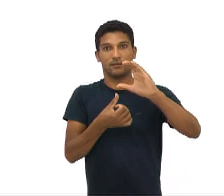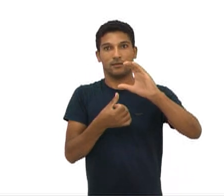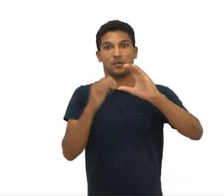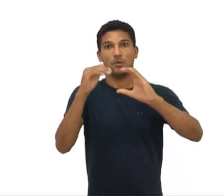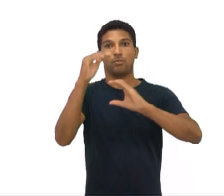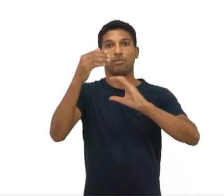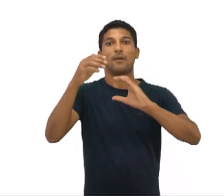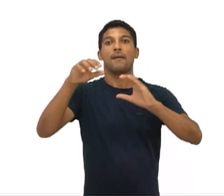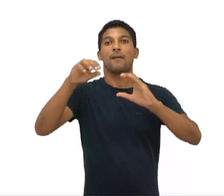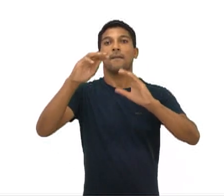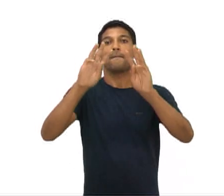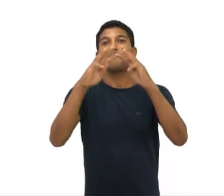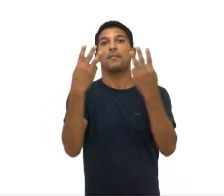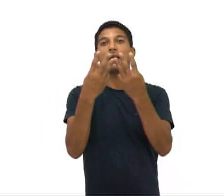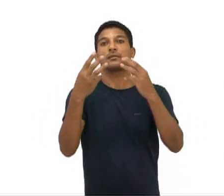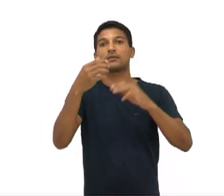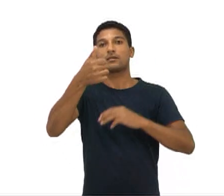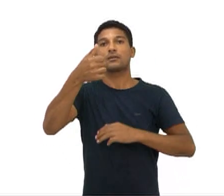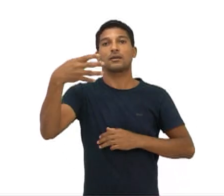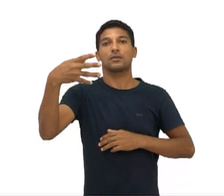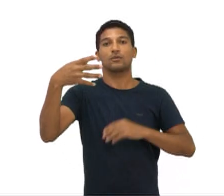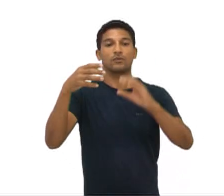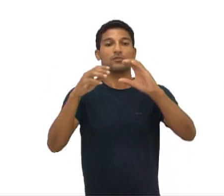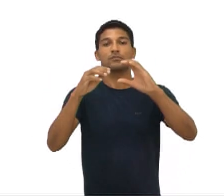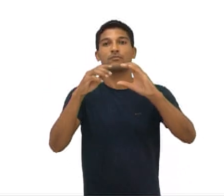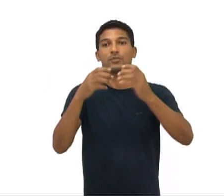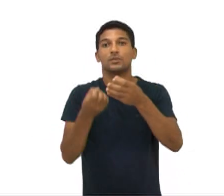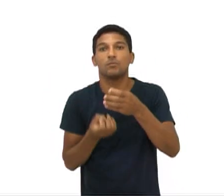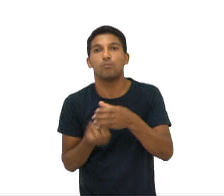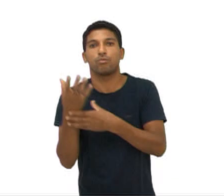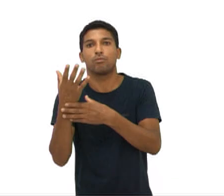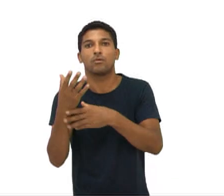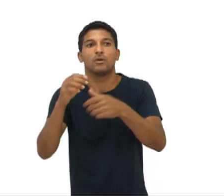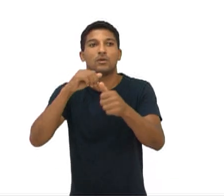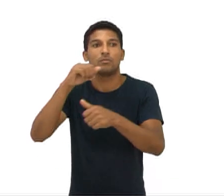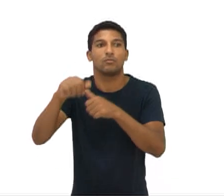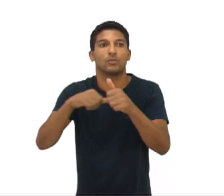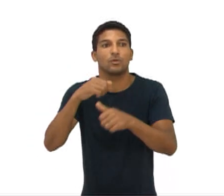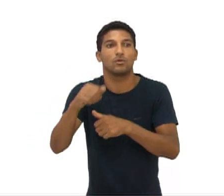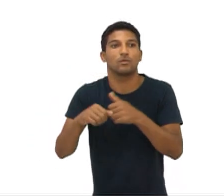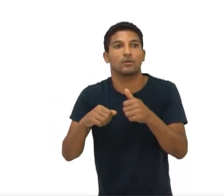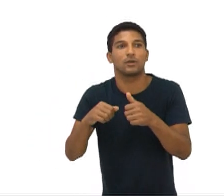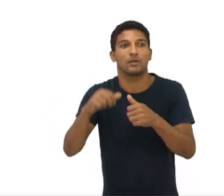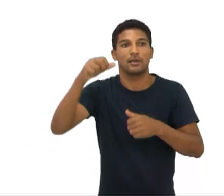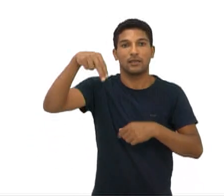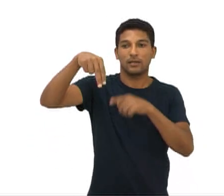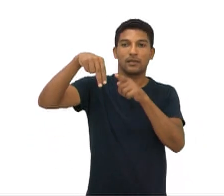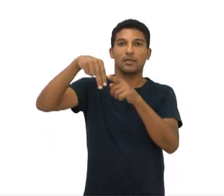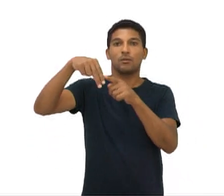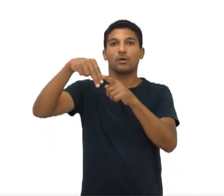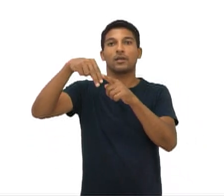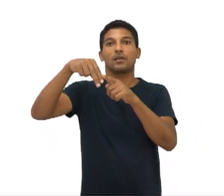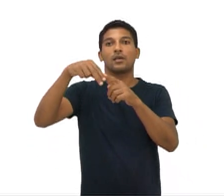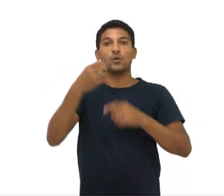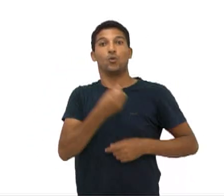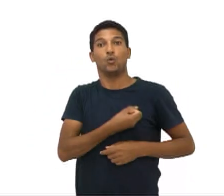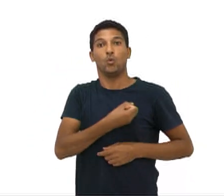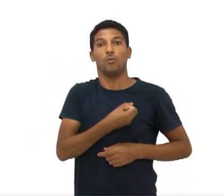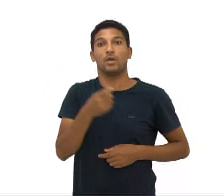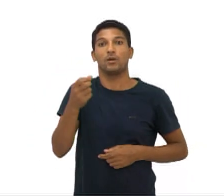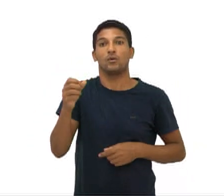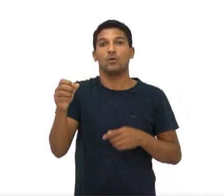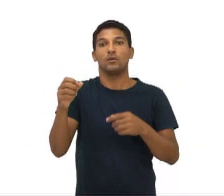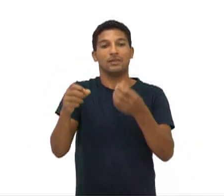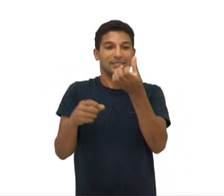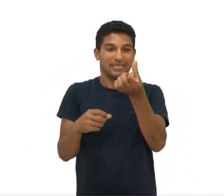partícula beta, ele se transforma no nitrogênio. Por quê? Porque aumenta uma unidade do número atômico. Então de